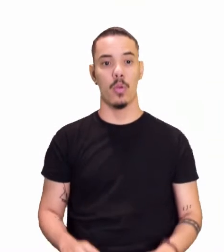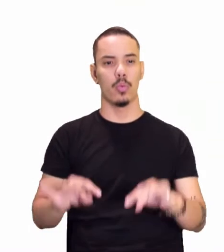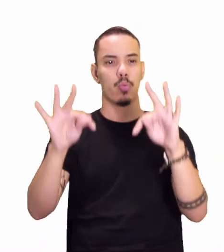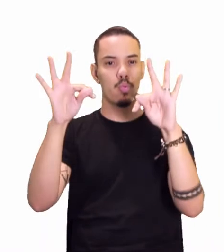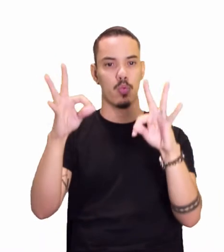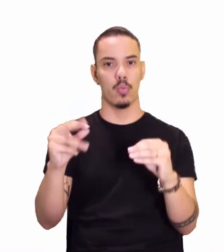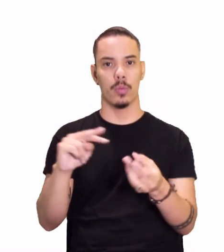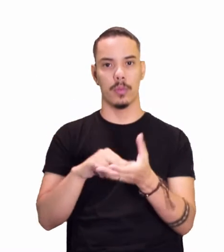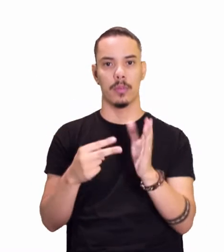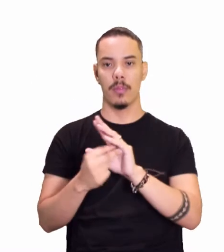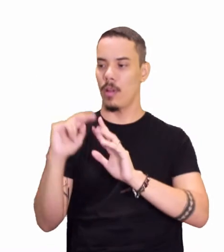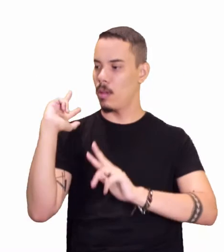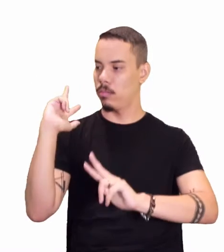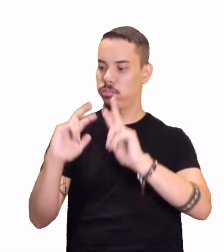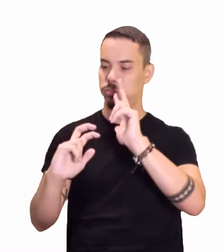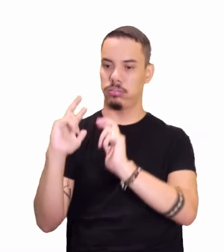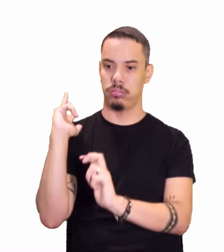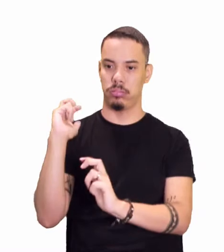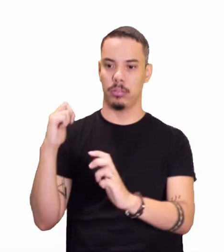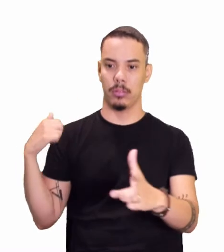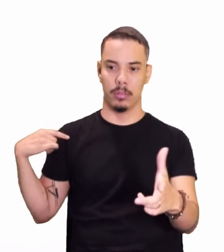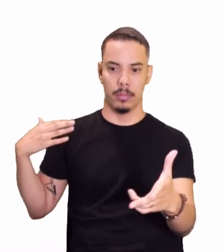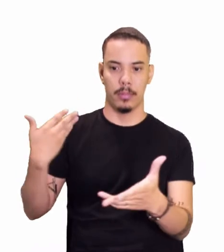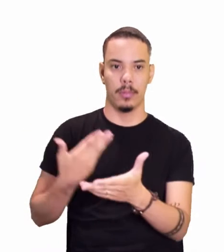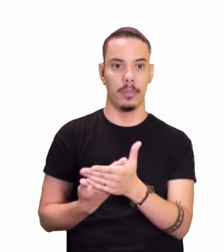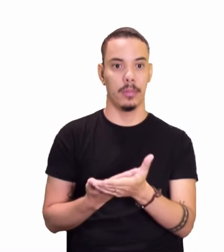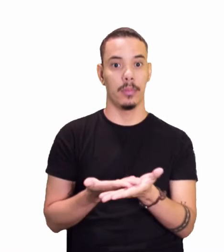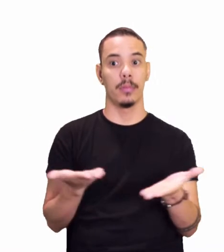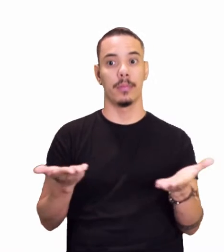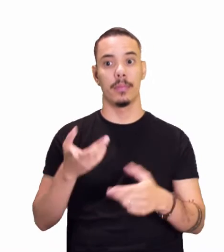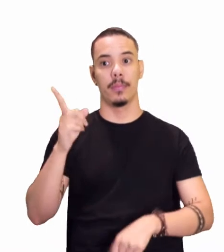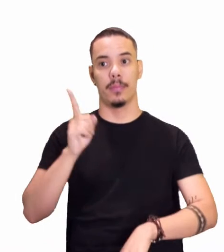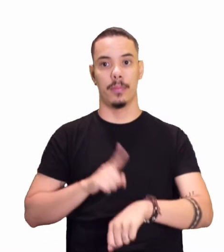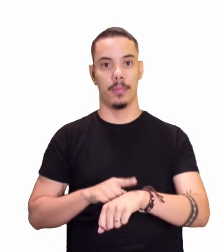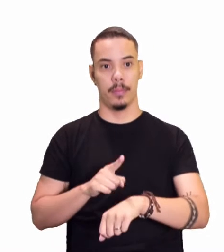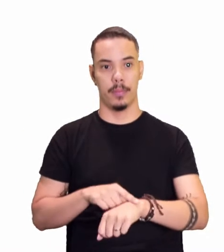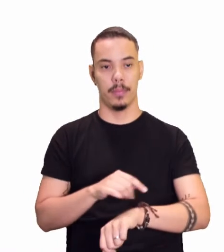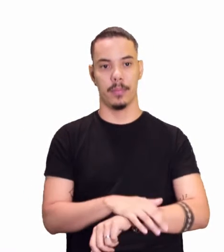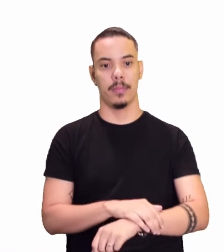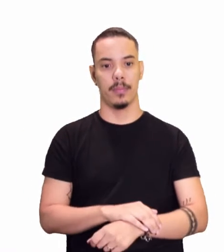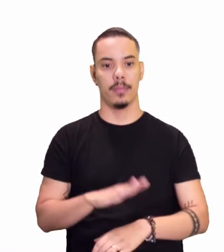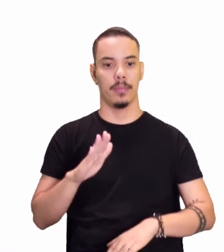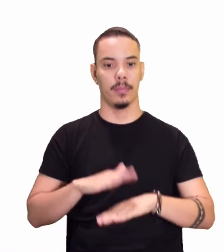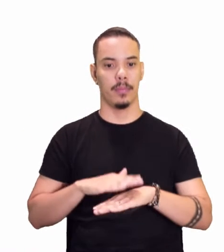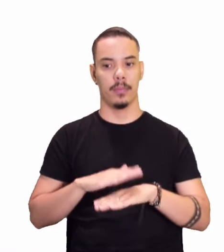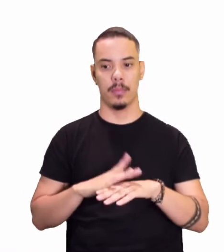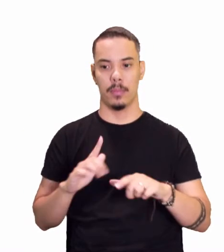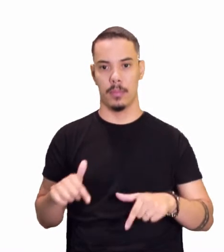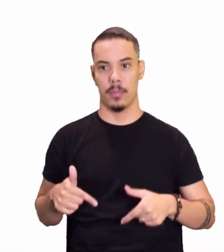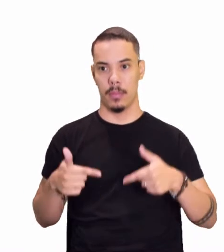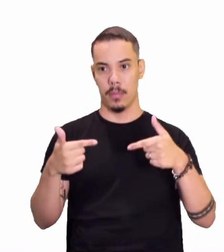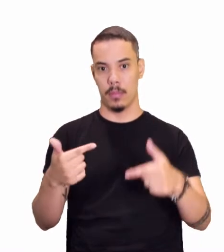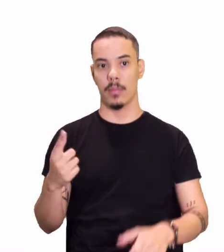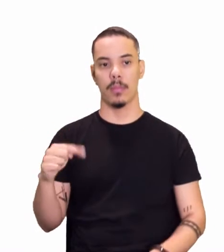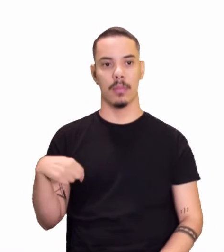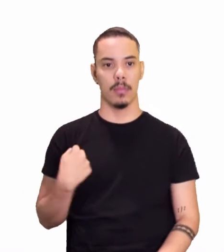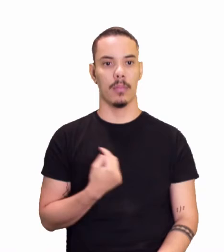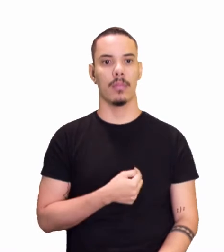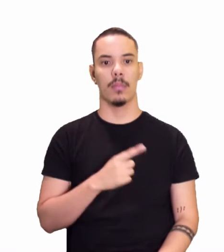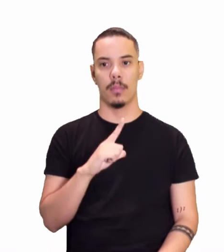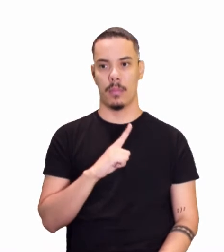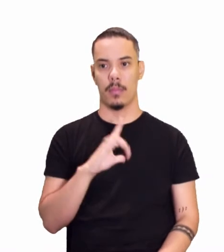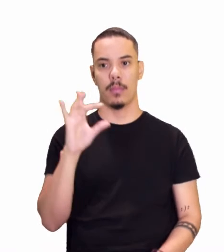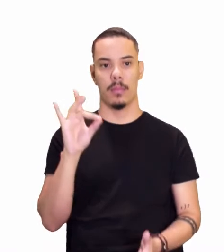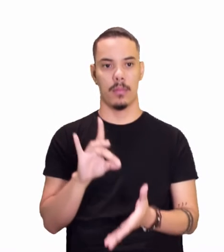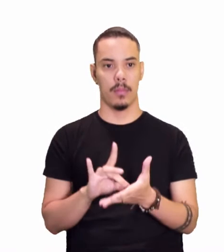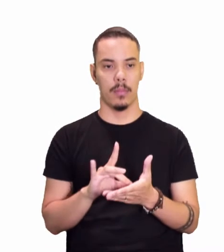é um resgate. E aqui a gente chega já ao momento, né, dessa produção, em que nós vamos ter